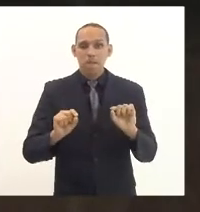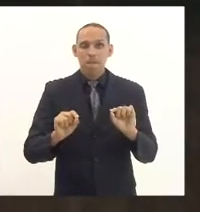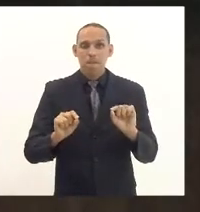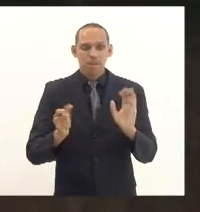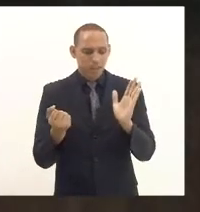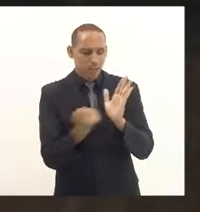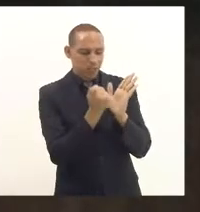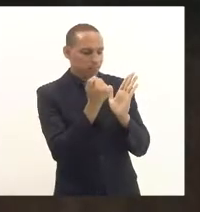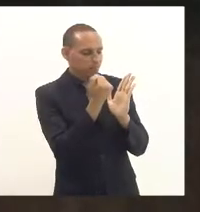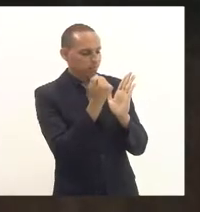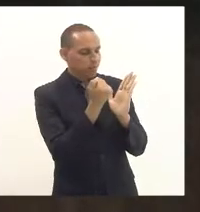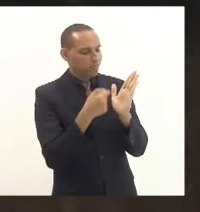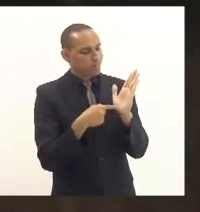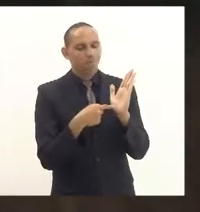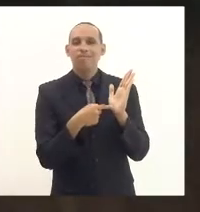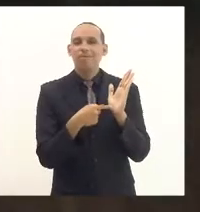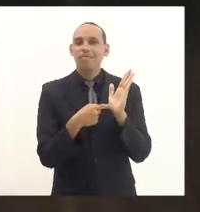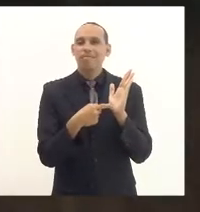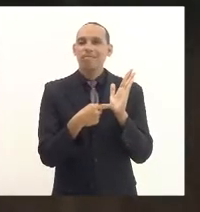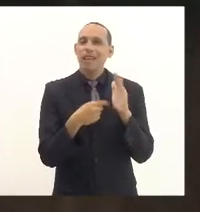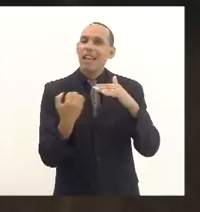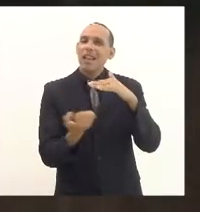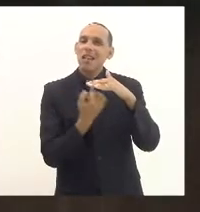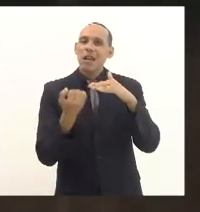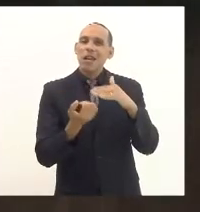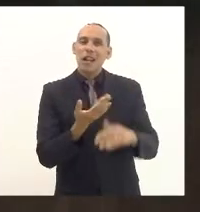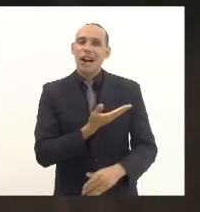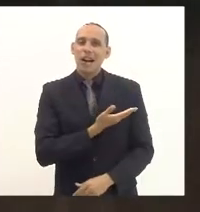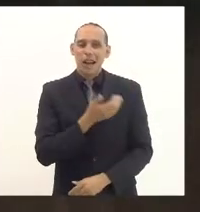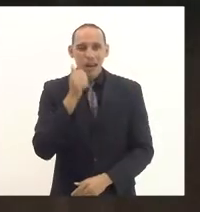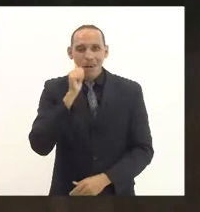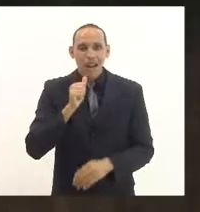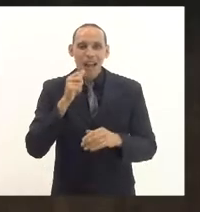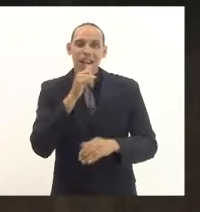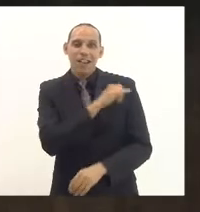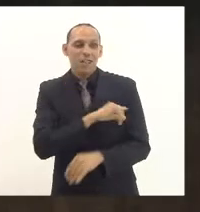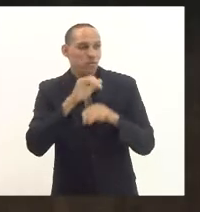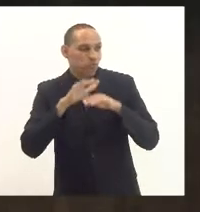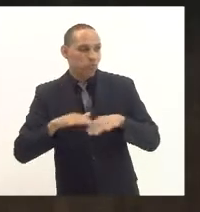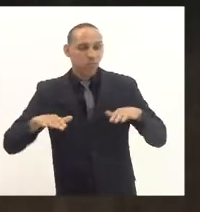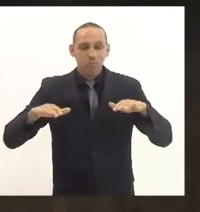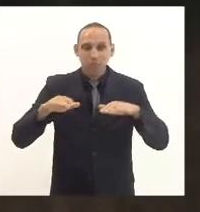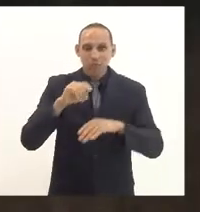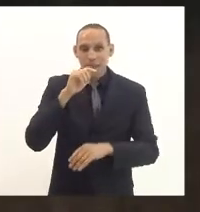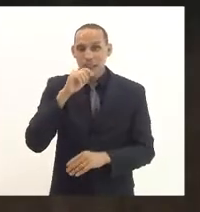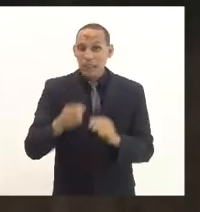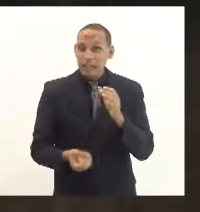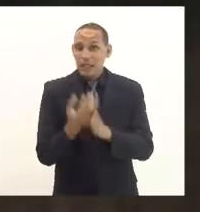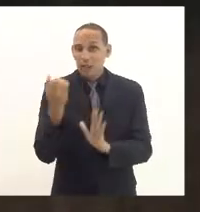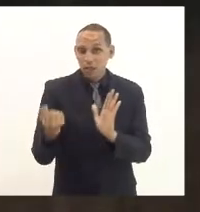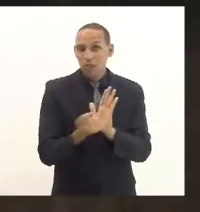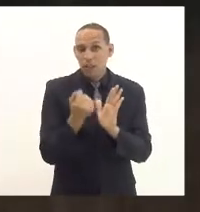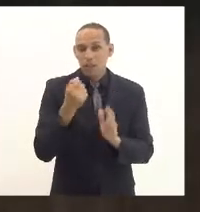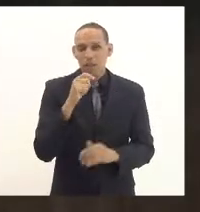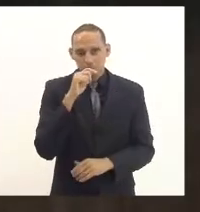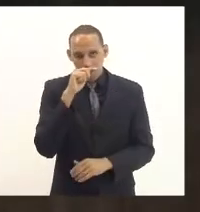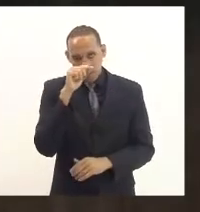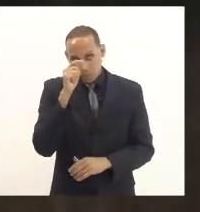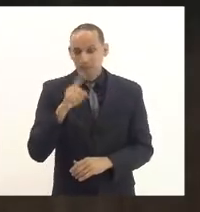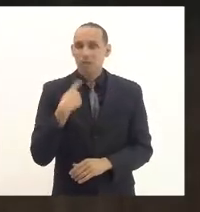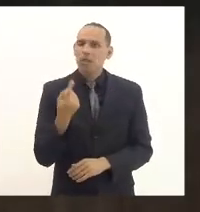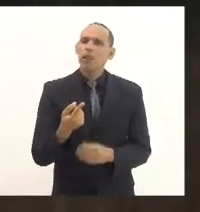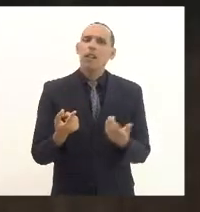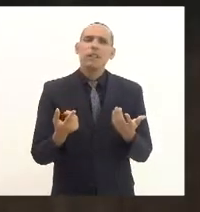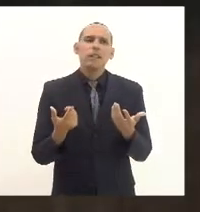selo, o selo Empresa Amiga da Mulher no âmbito do Estado do Rio de Janeiro, quando a gente cria esse selo no Estado, a gente dá